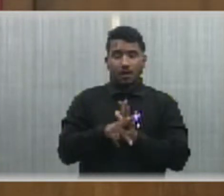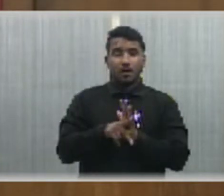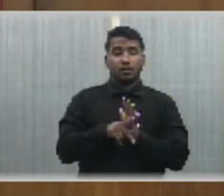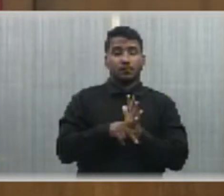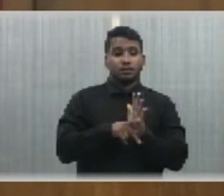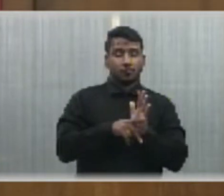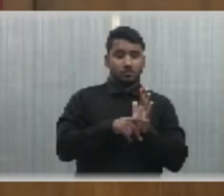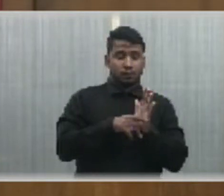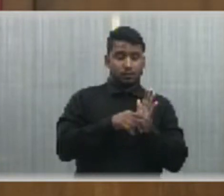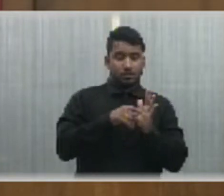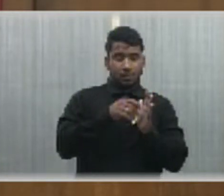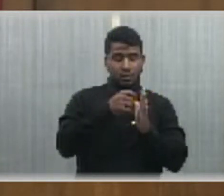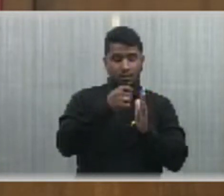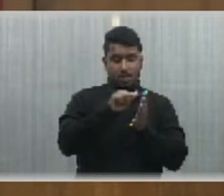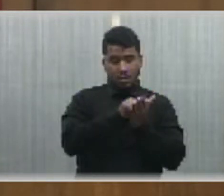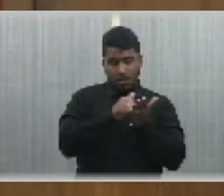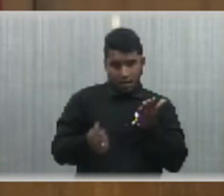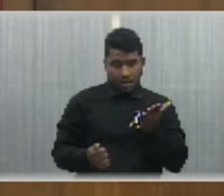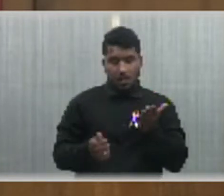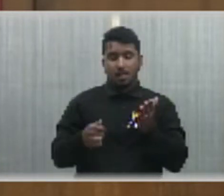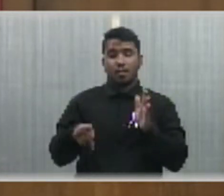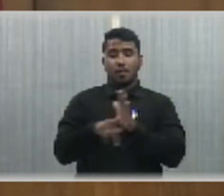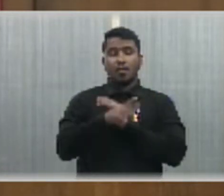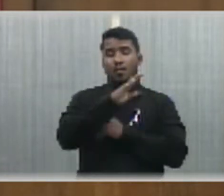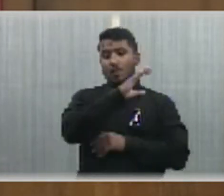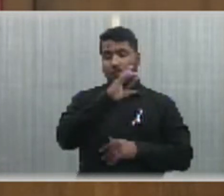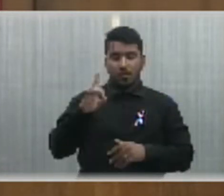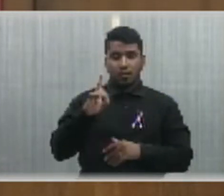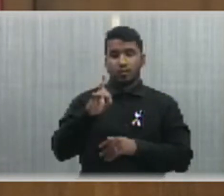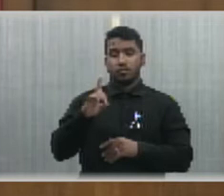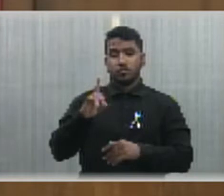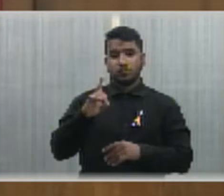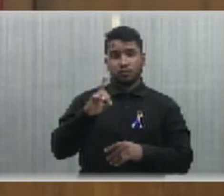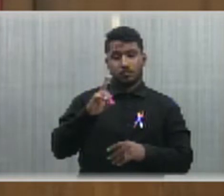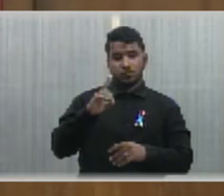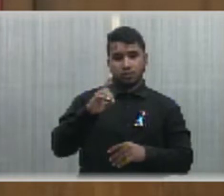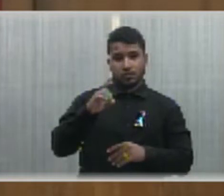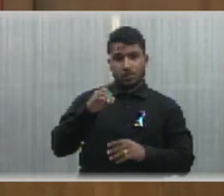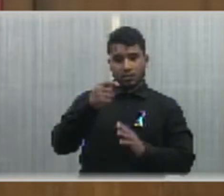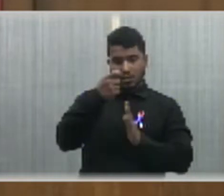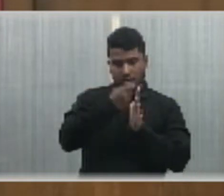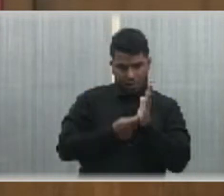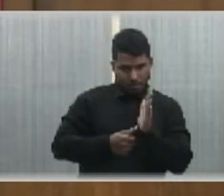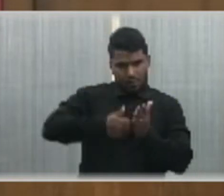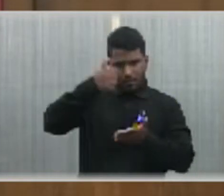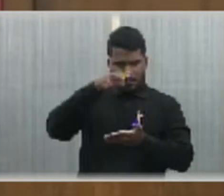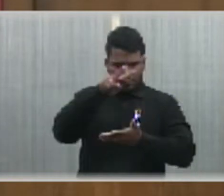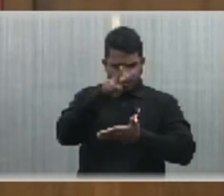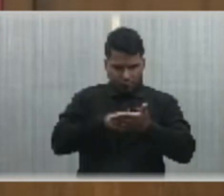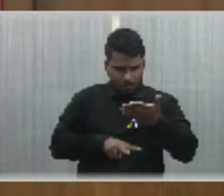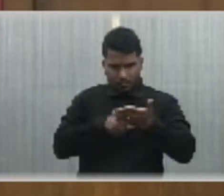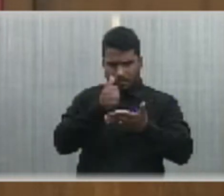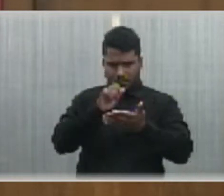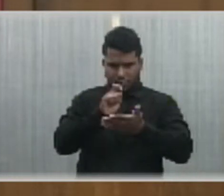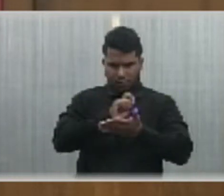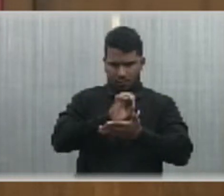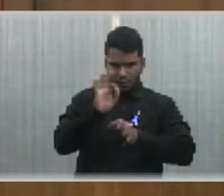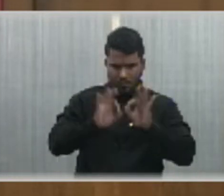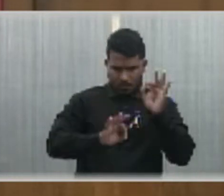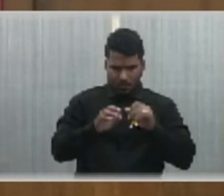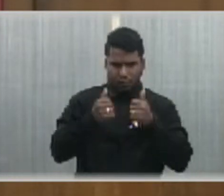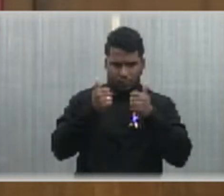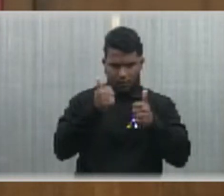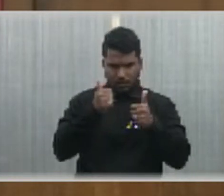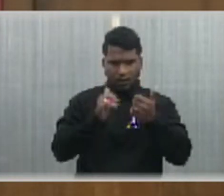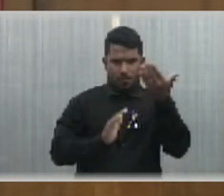digitada a presente ata pela coordenação de serviço de redação de atas, a qual, depois de lida e achada